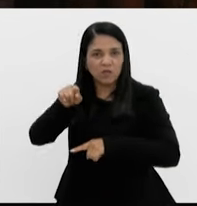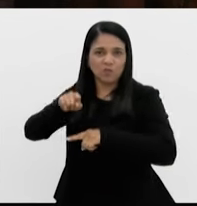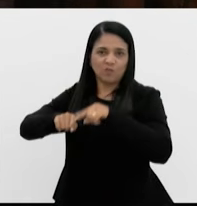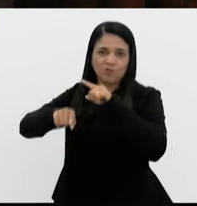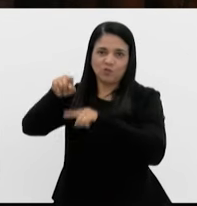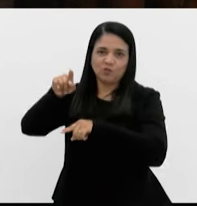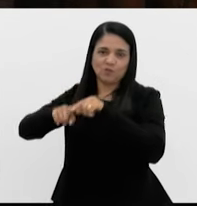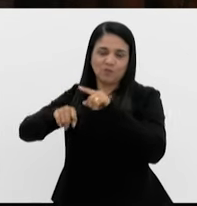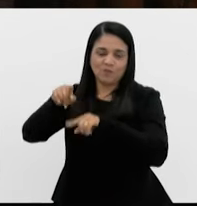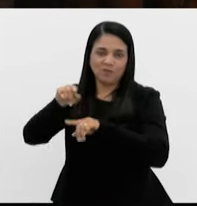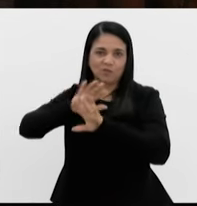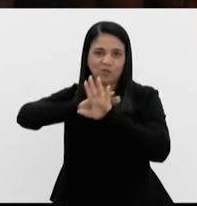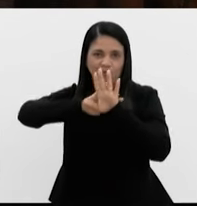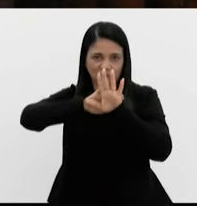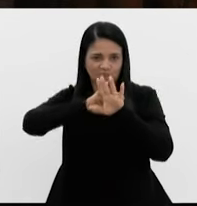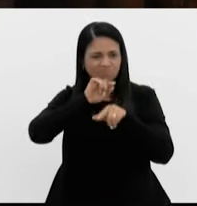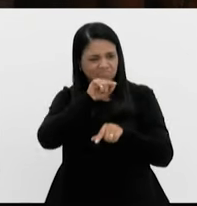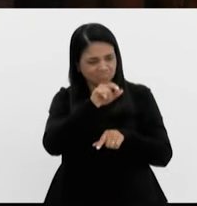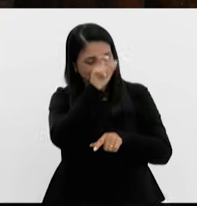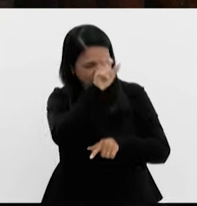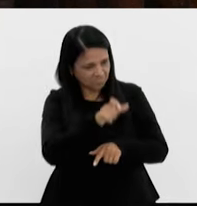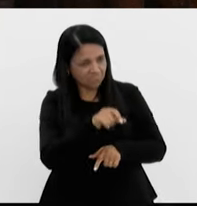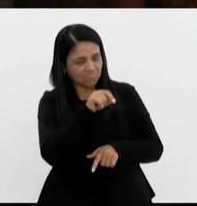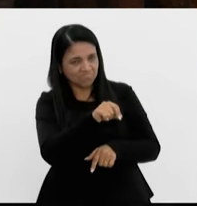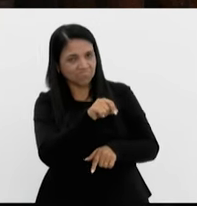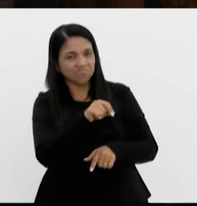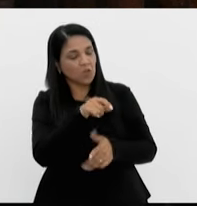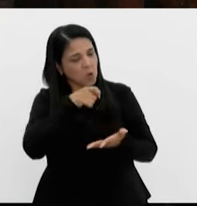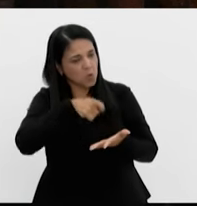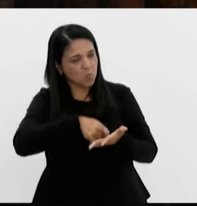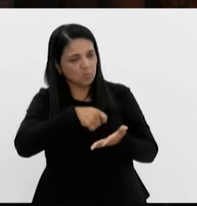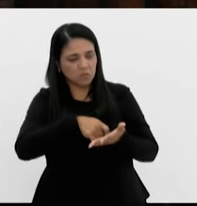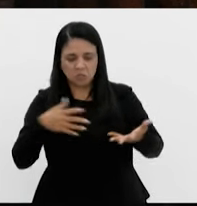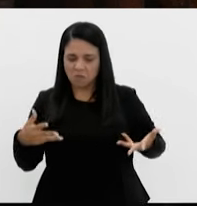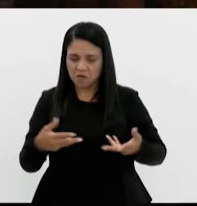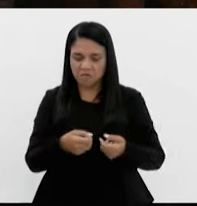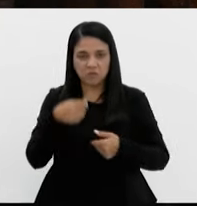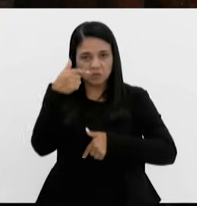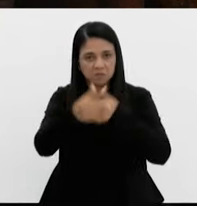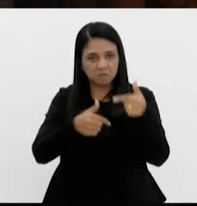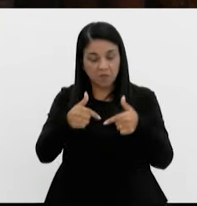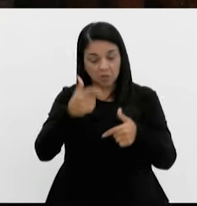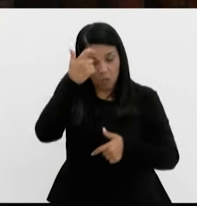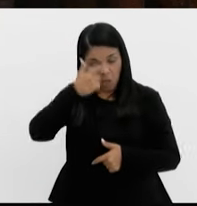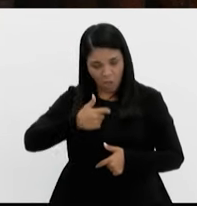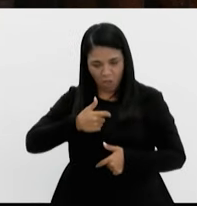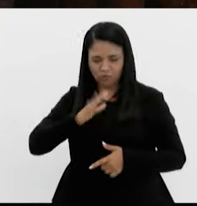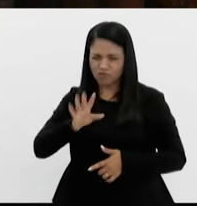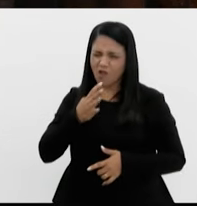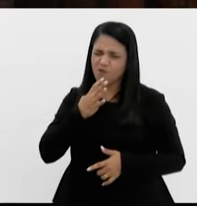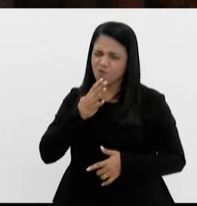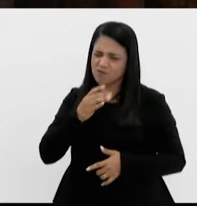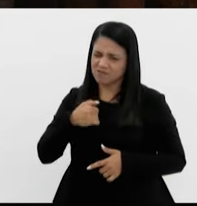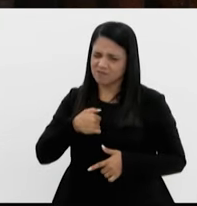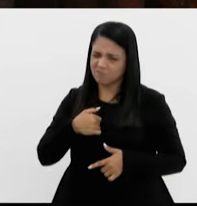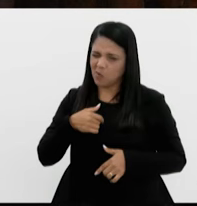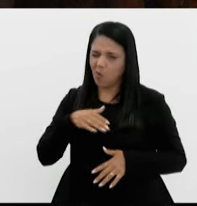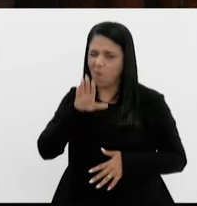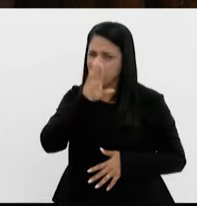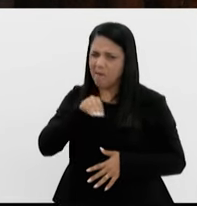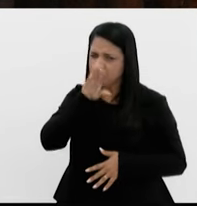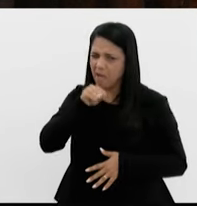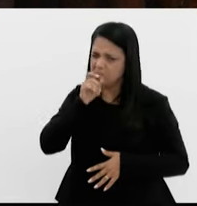cumprindo um grande trabalho e aqui eu já sou reconhecido por não ter Papas na Língua